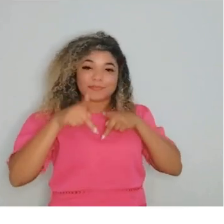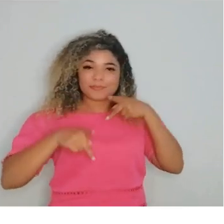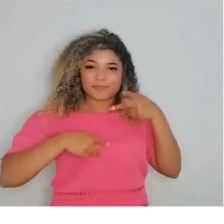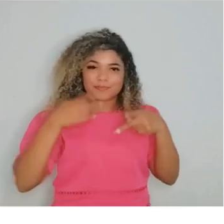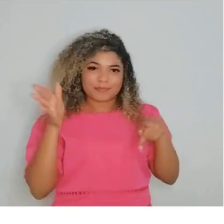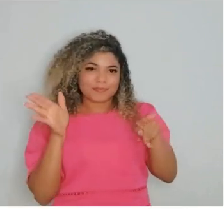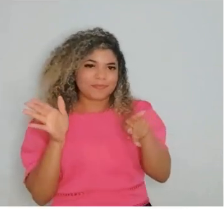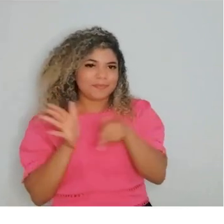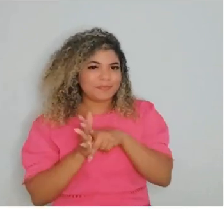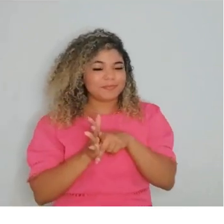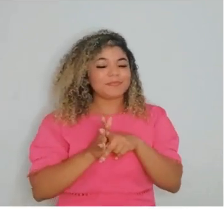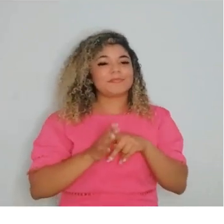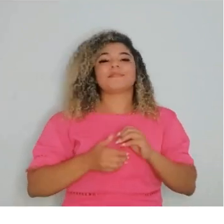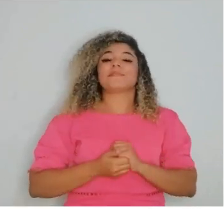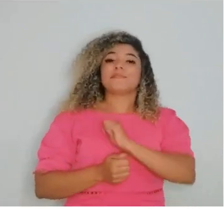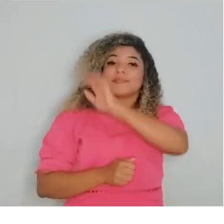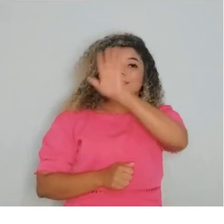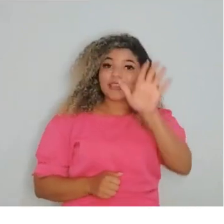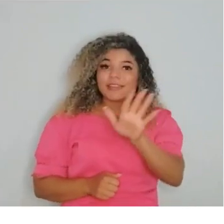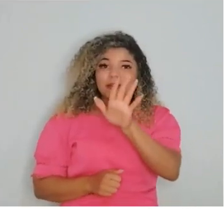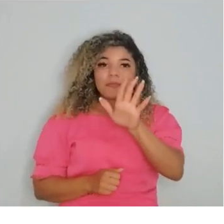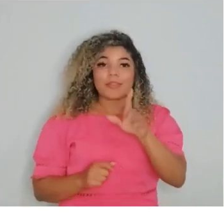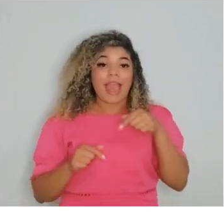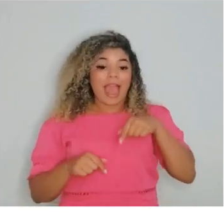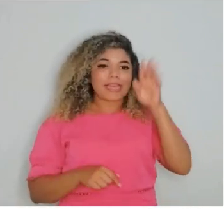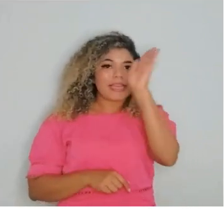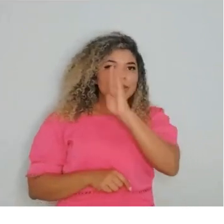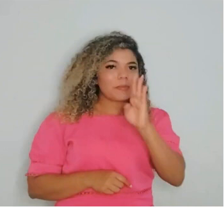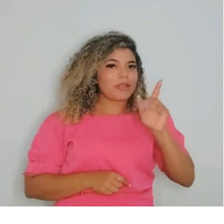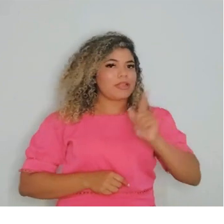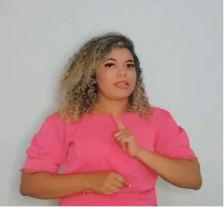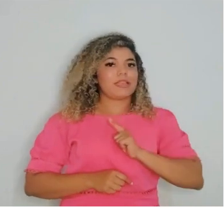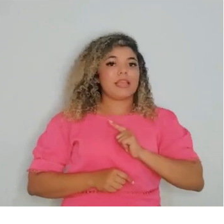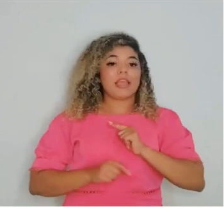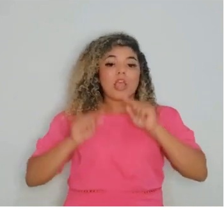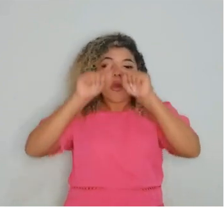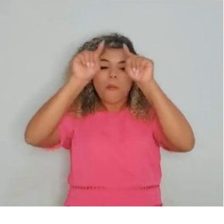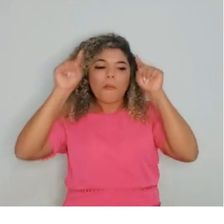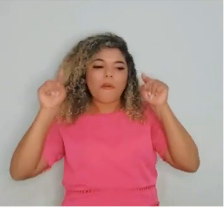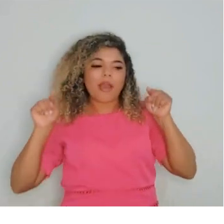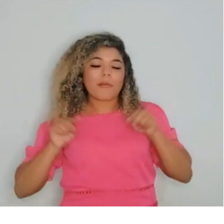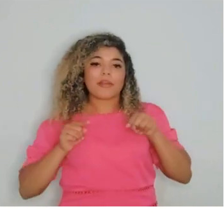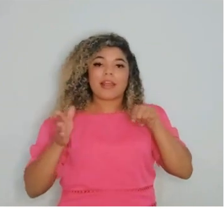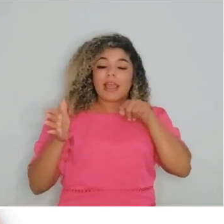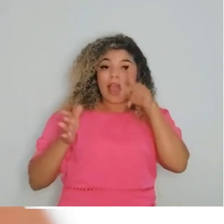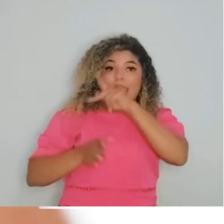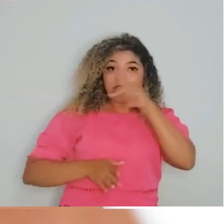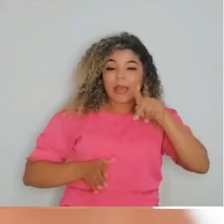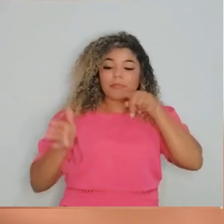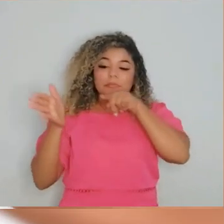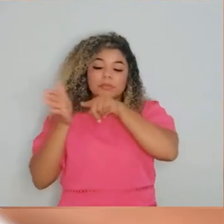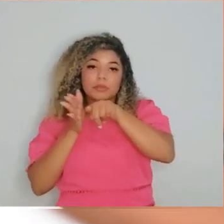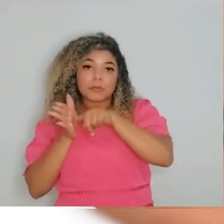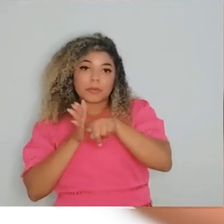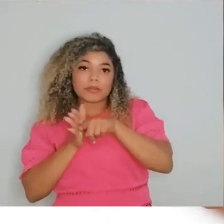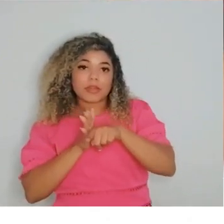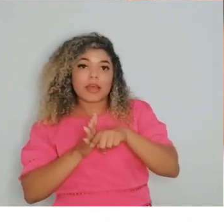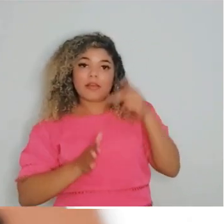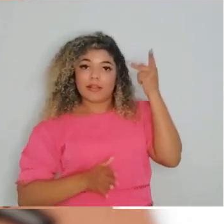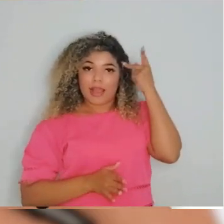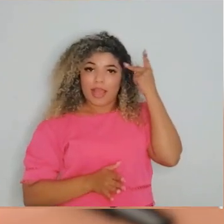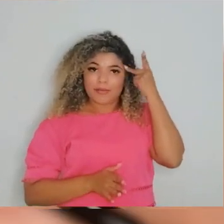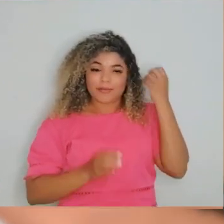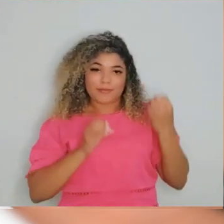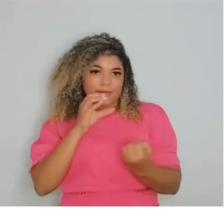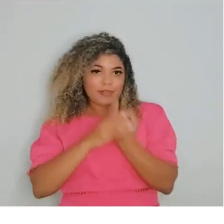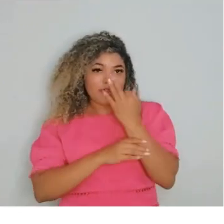necessidades nutricionais da sua população em geral. No Brasil, temos uma desenvolvida pela docente e pesquisadora do Departamento de